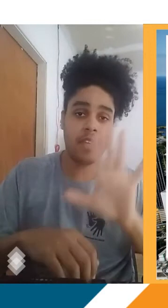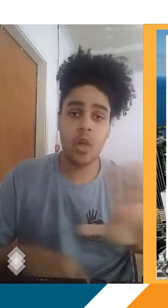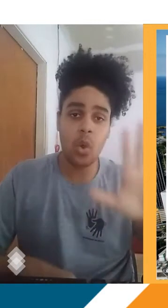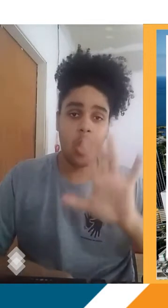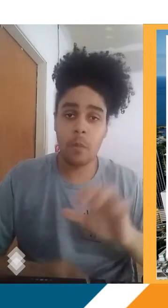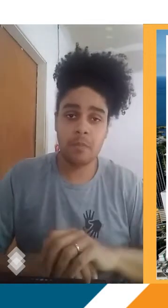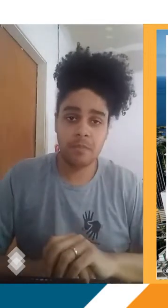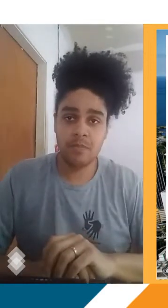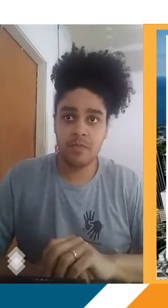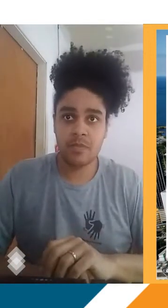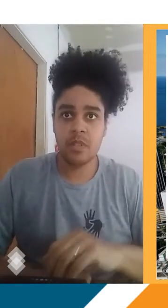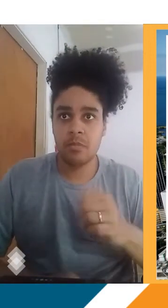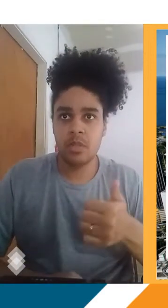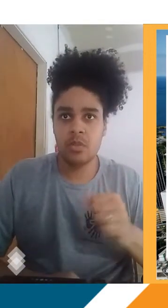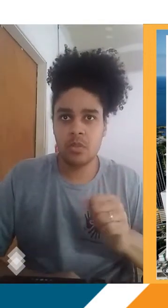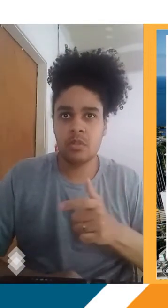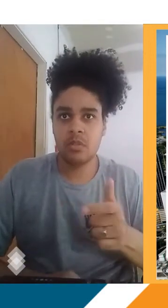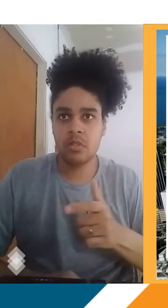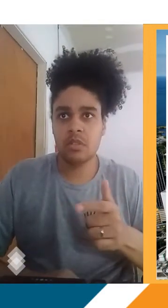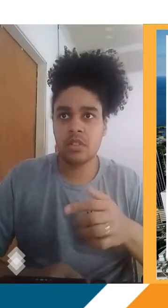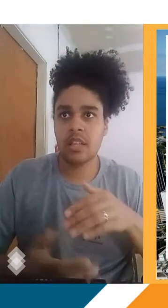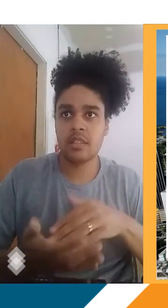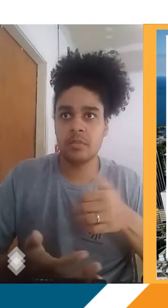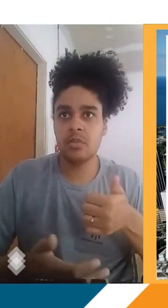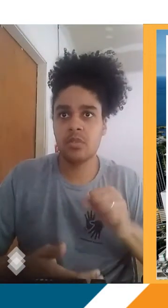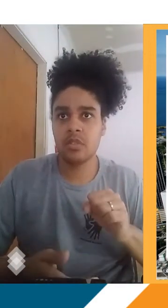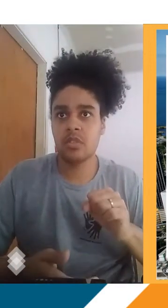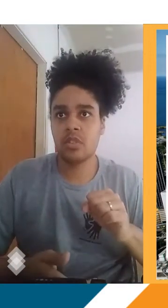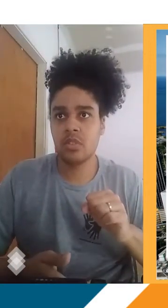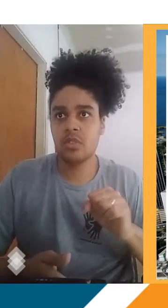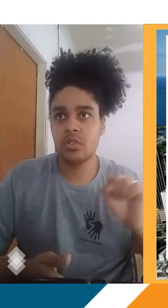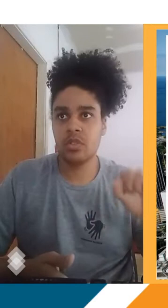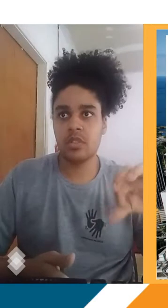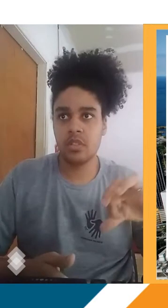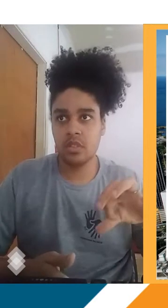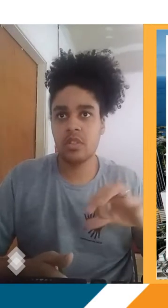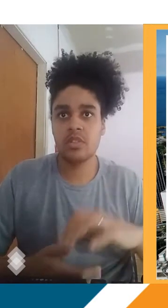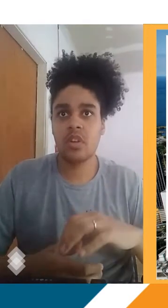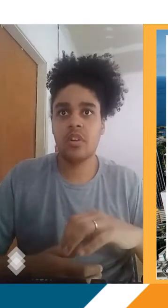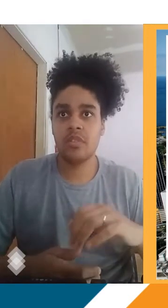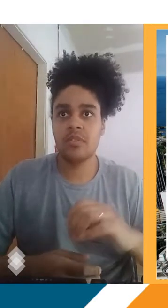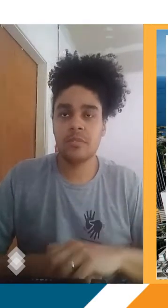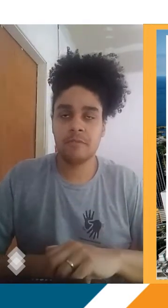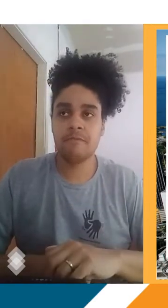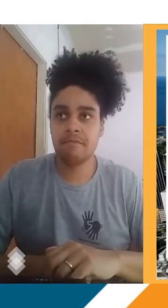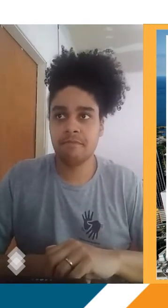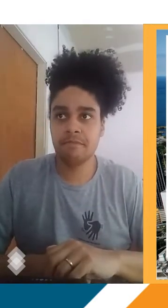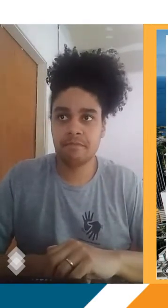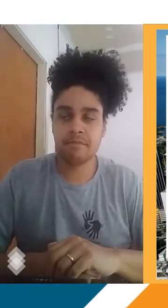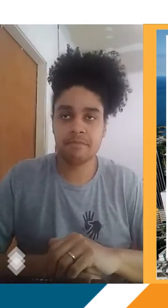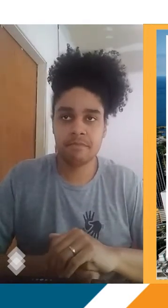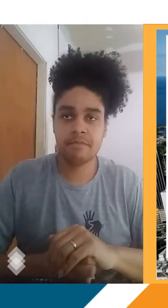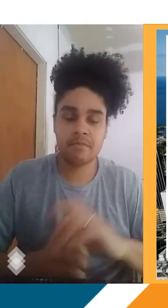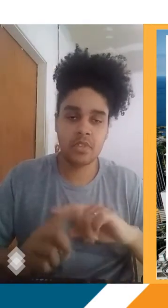depois, capital do Império do Brasil de 1822 a 1889 e da República do Brasil até 1960,